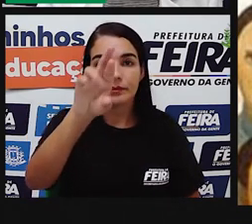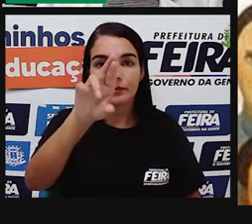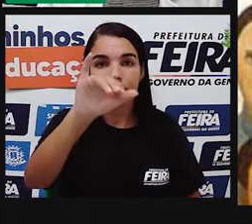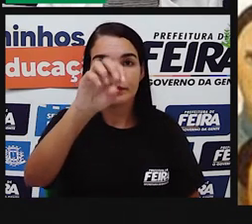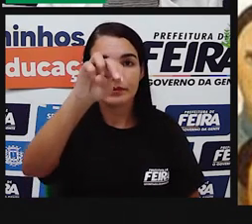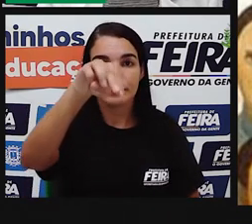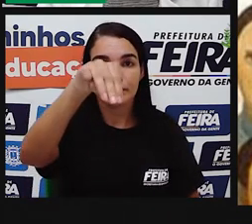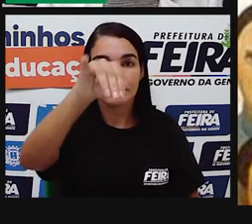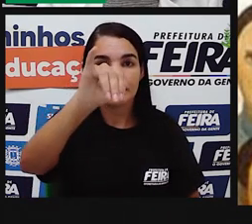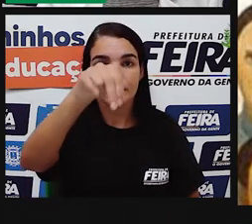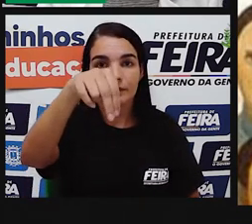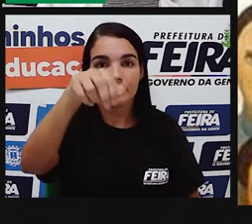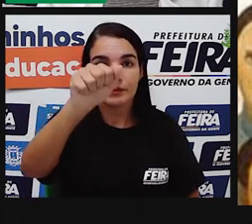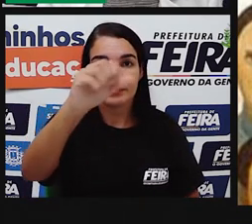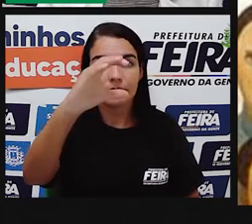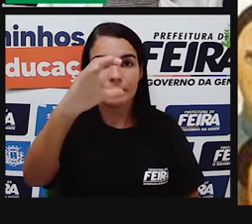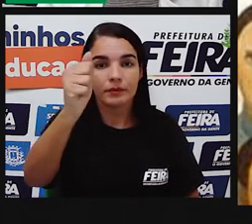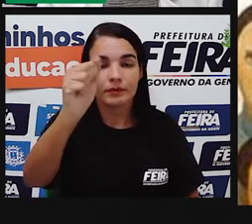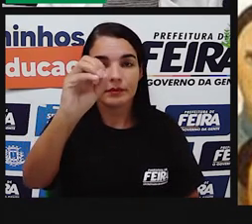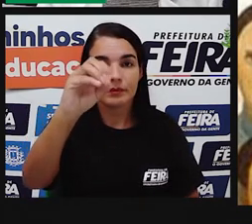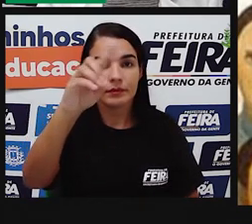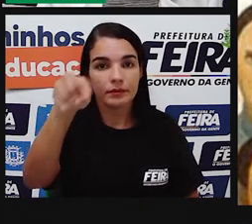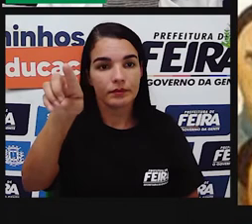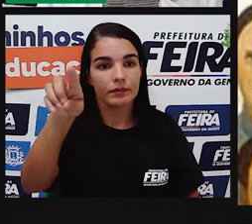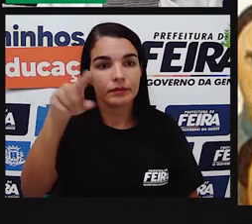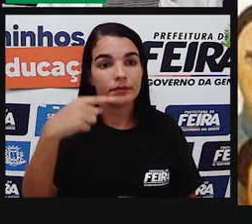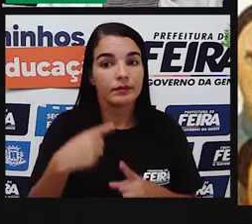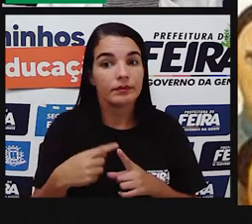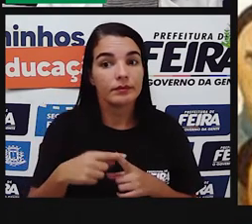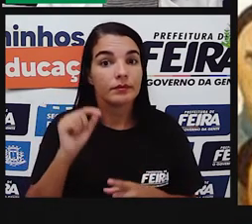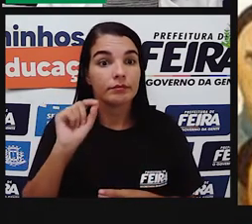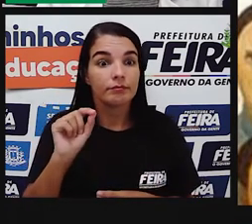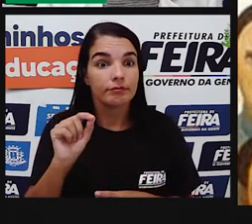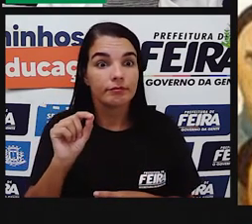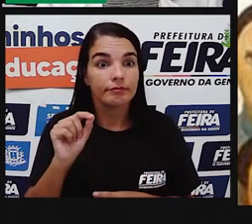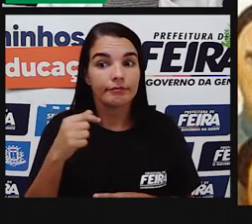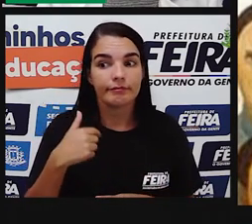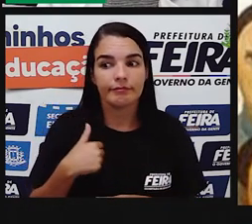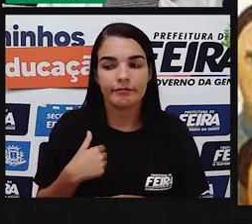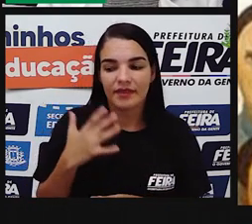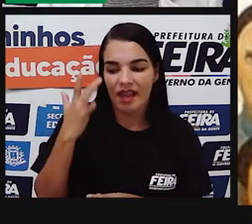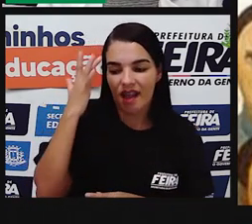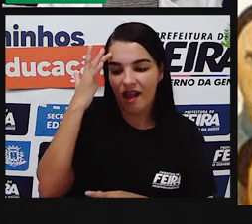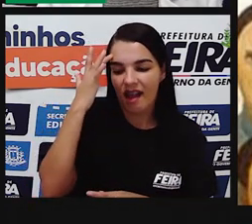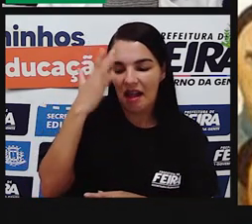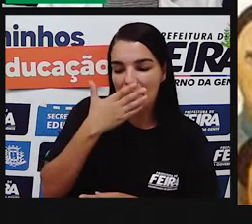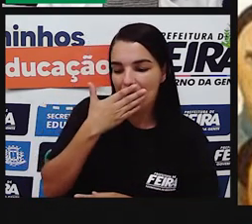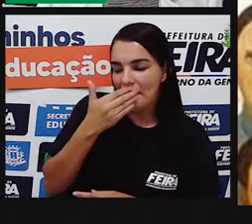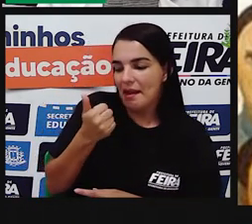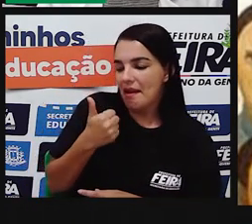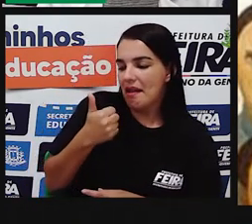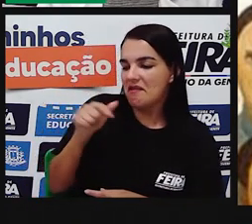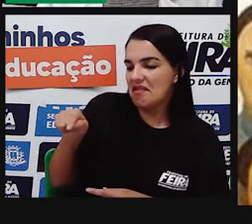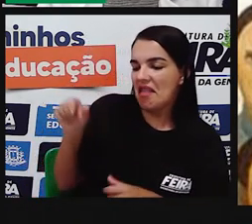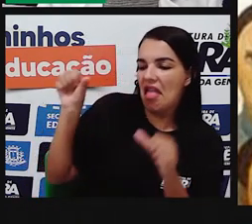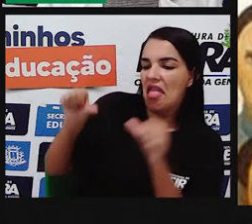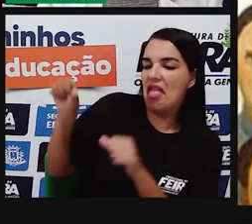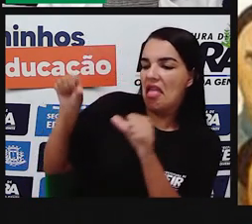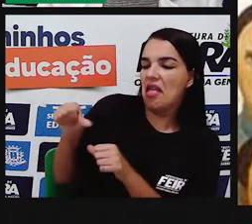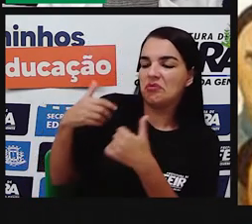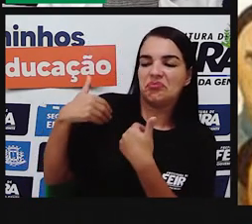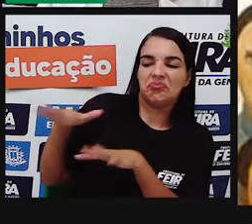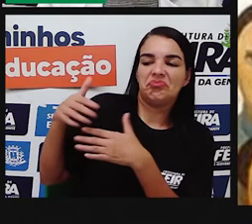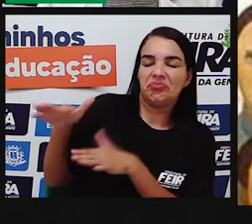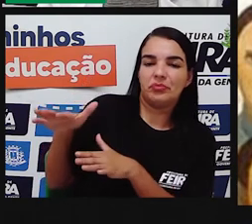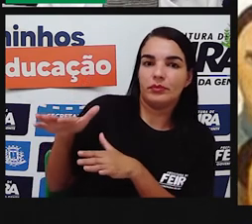Discriminação é tratar os outros como inferiores, se julgando superior. A pessoa que faz